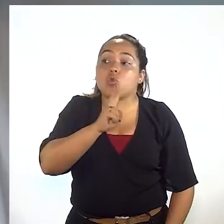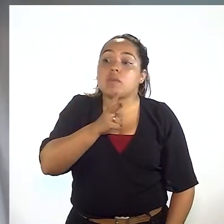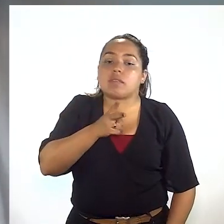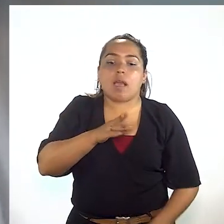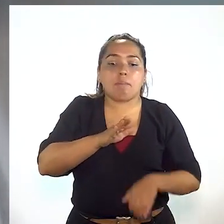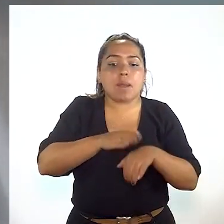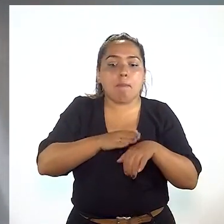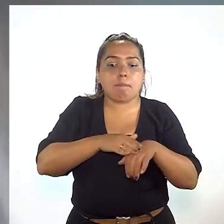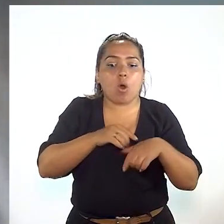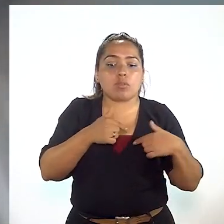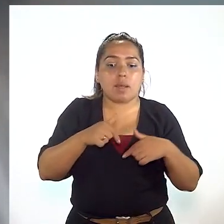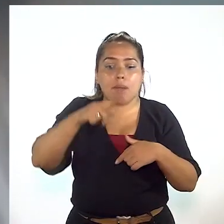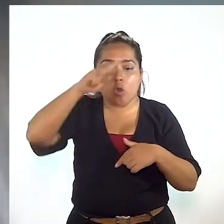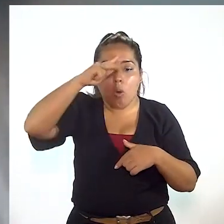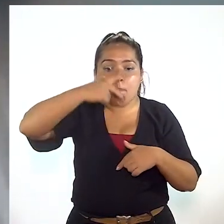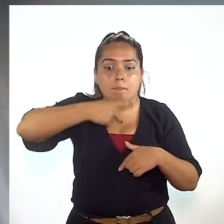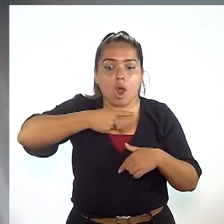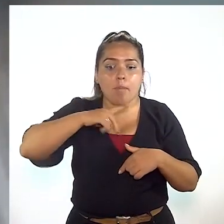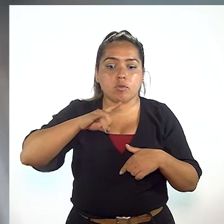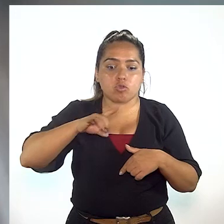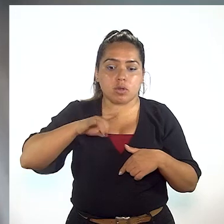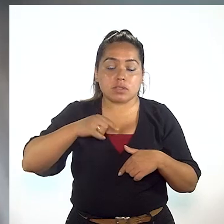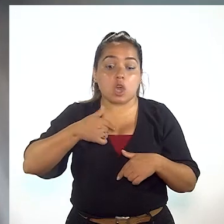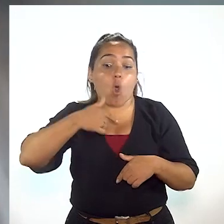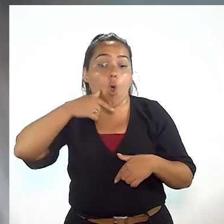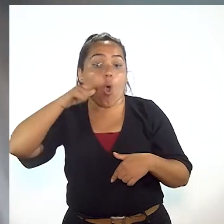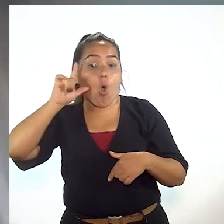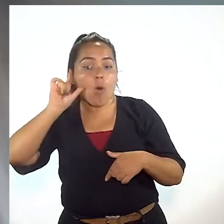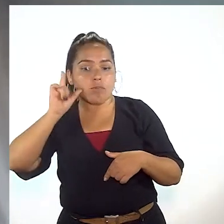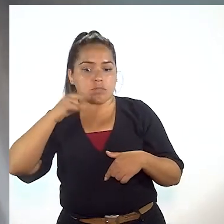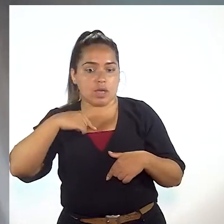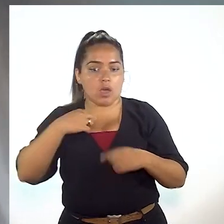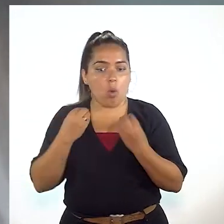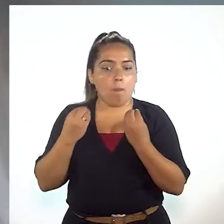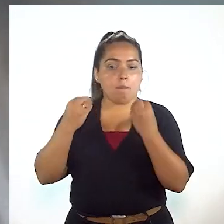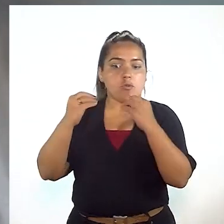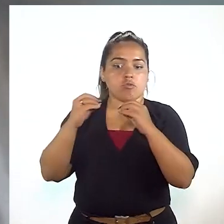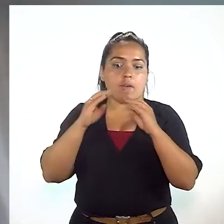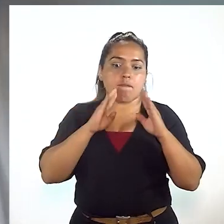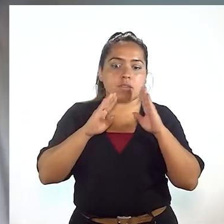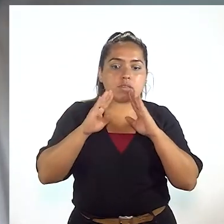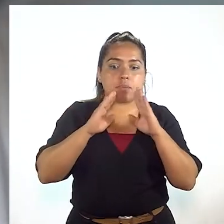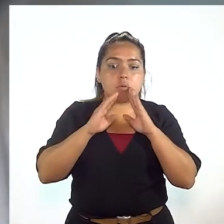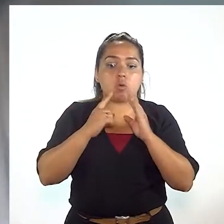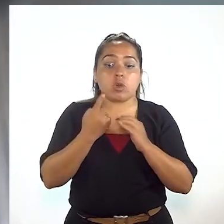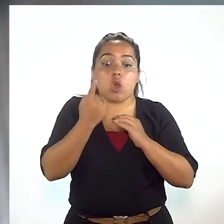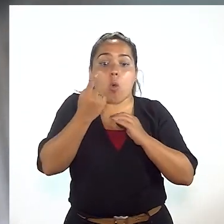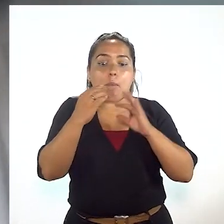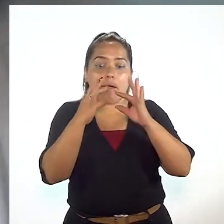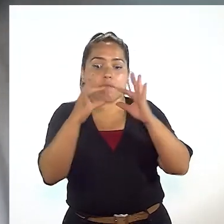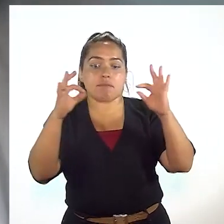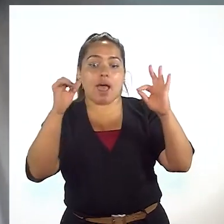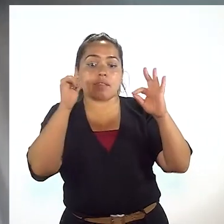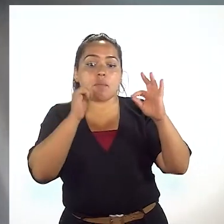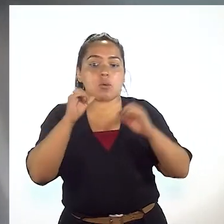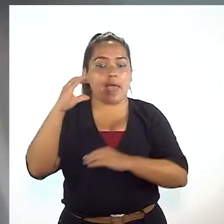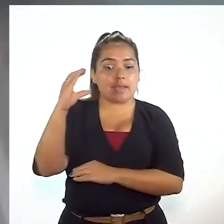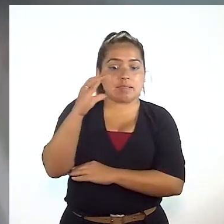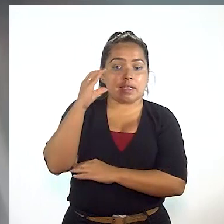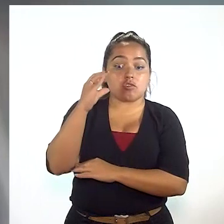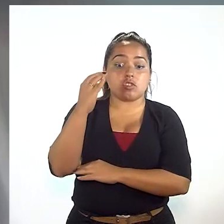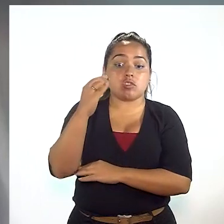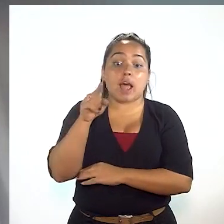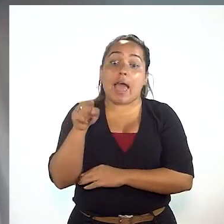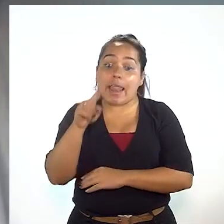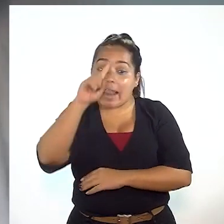você no seu relato conta, né, que sempre foi autônoma. Ontem, por acaso, eu postei uma frase de uma cientista